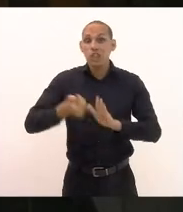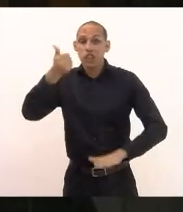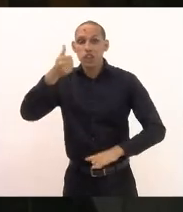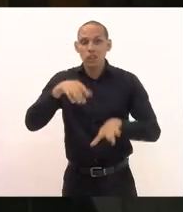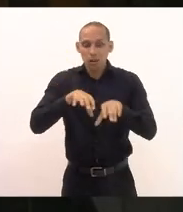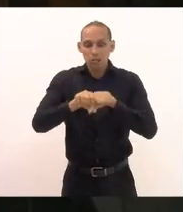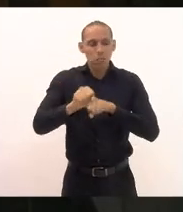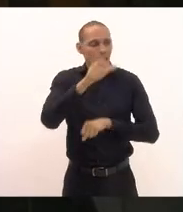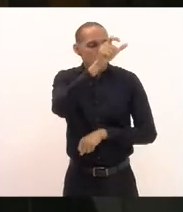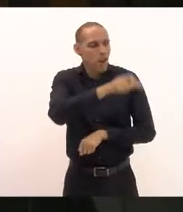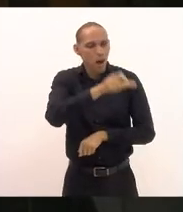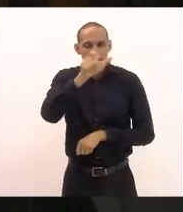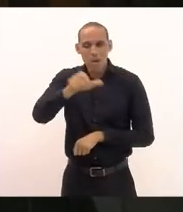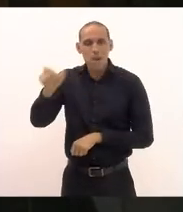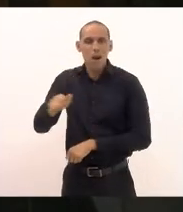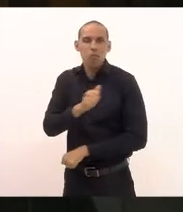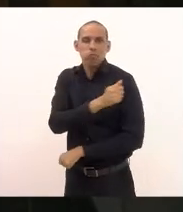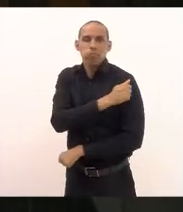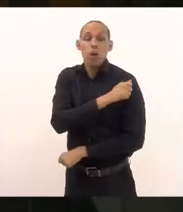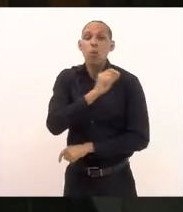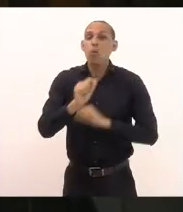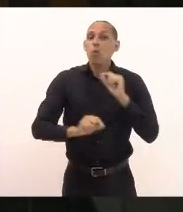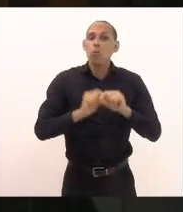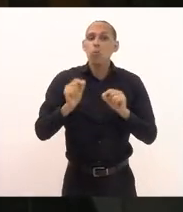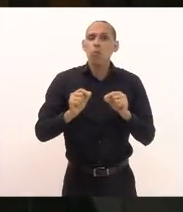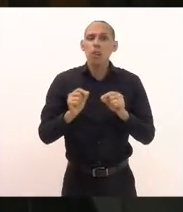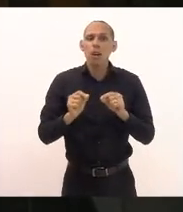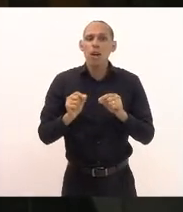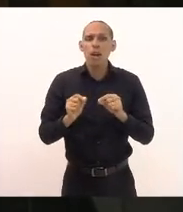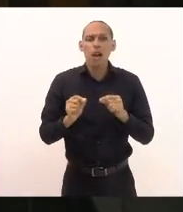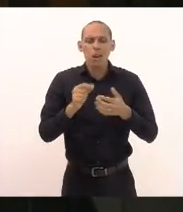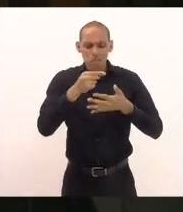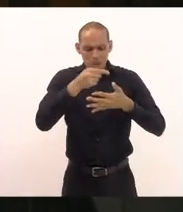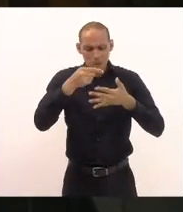dos estudantes uma série de componentes,